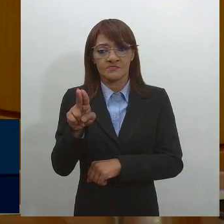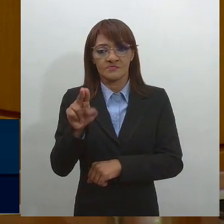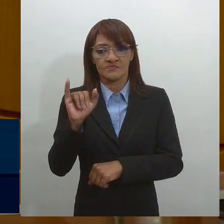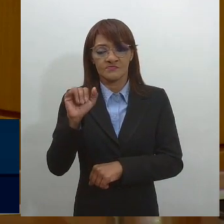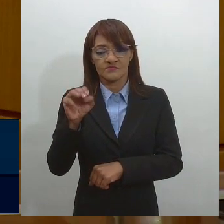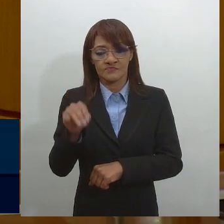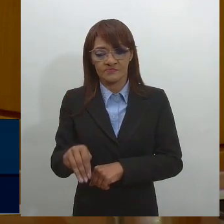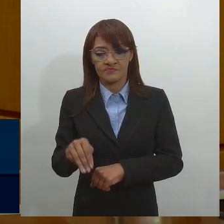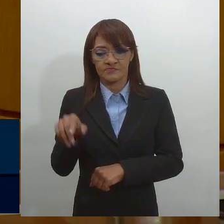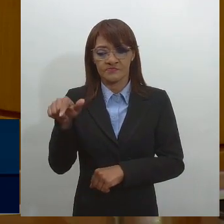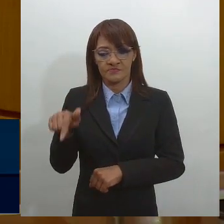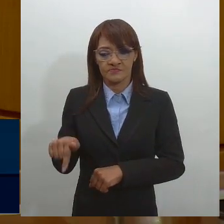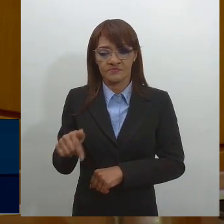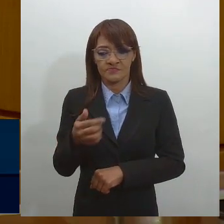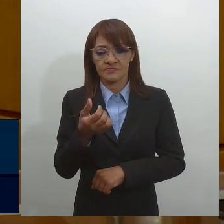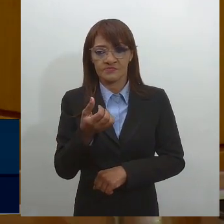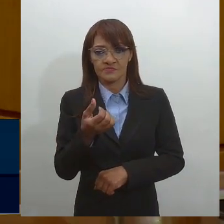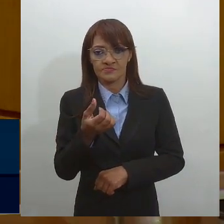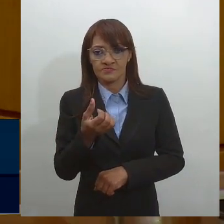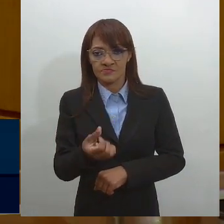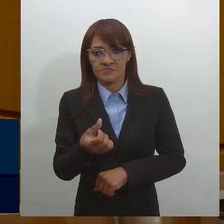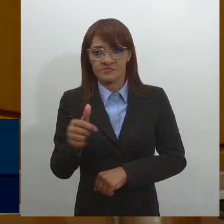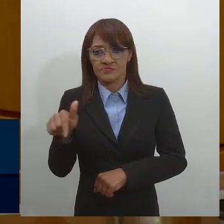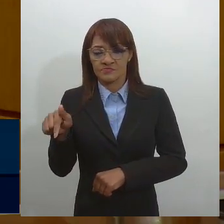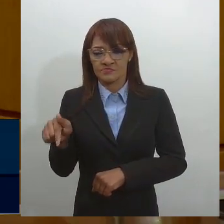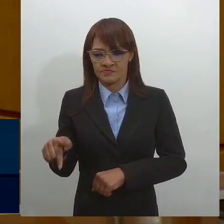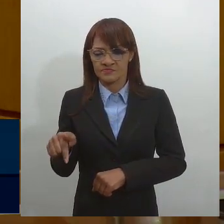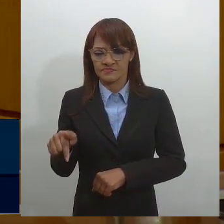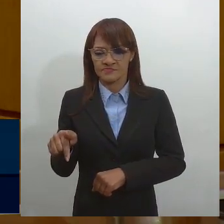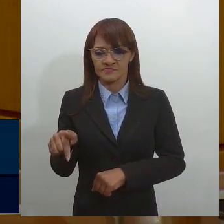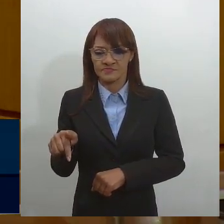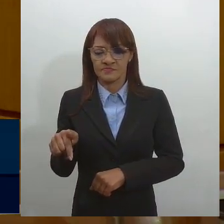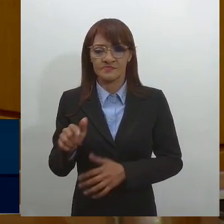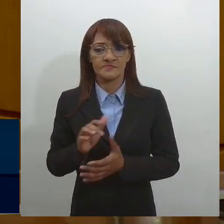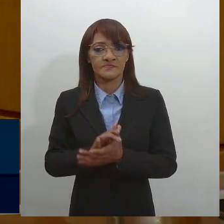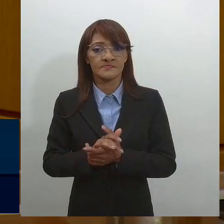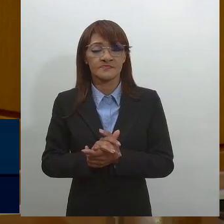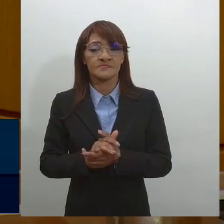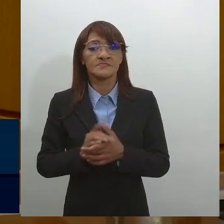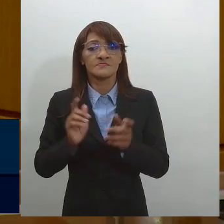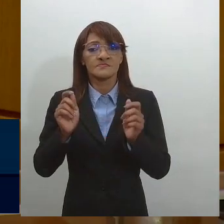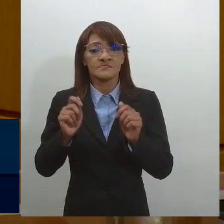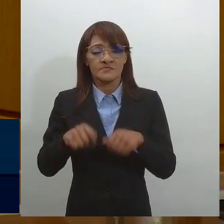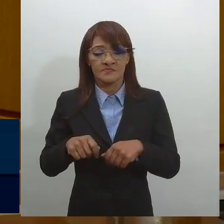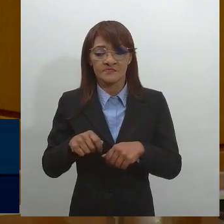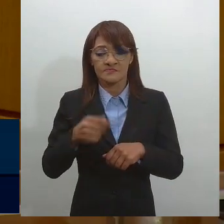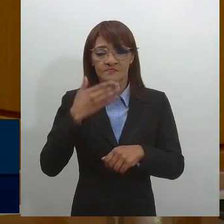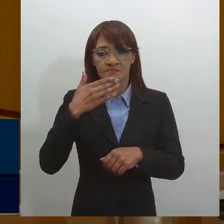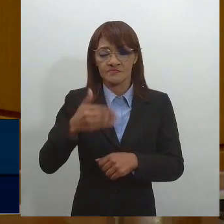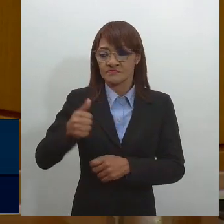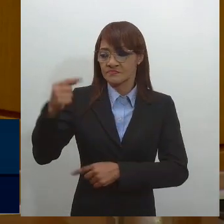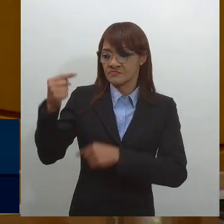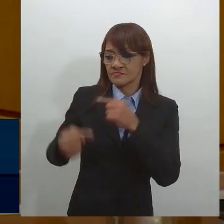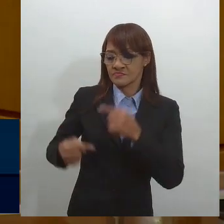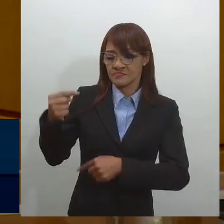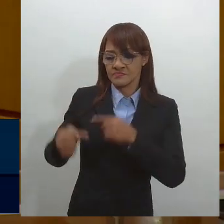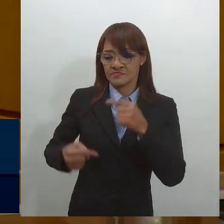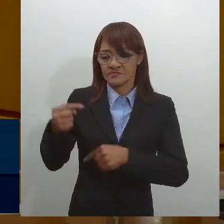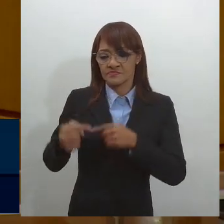767, aqui no centro de Aracaju. Para facilitar o nosso debate, contaremos com a presença